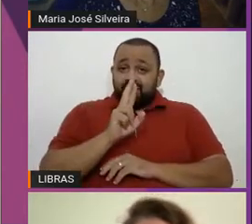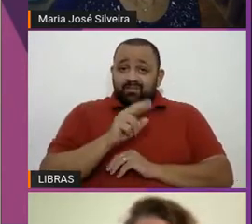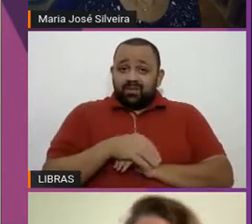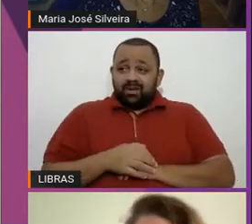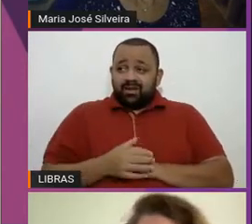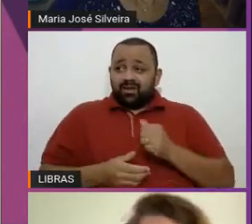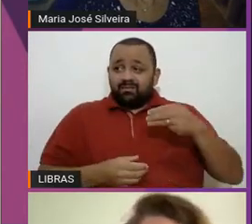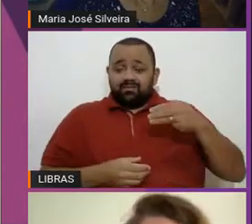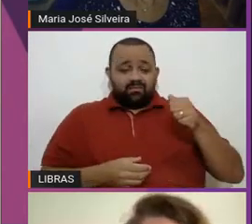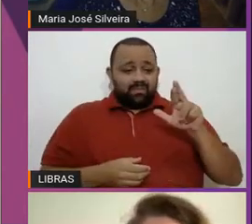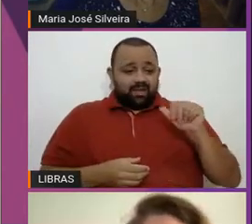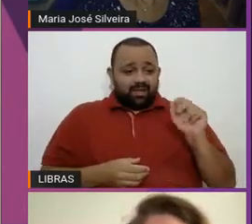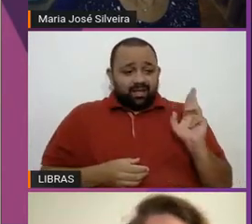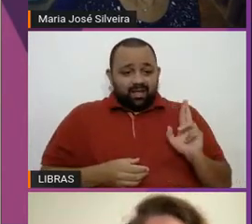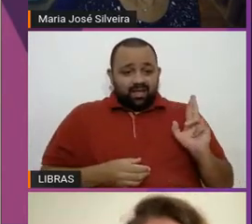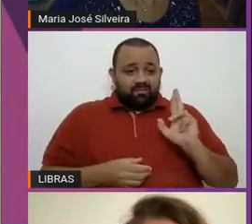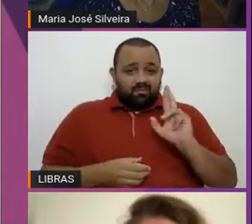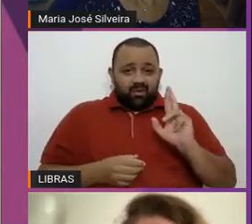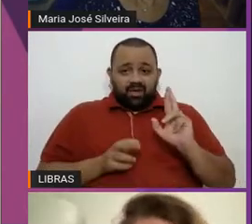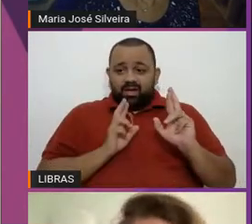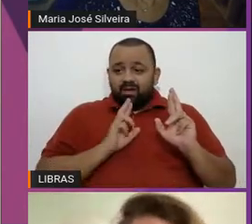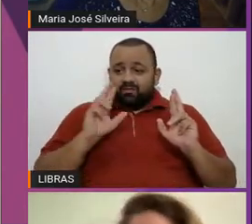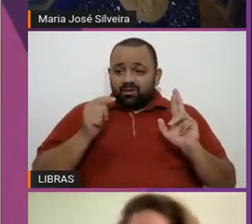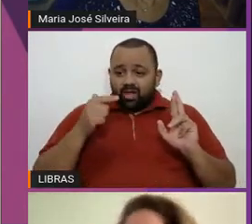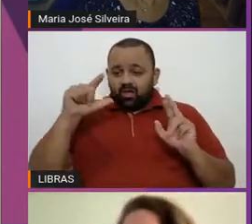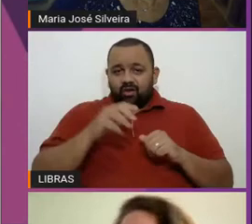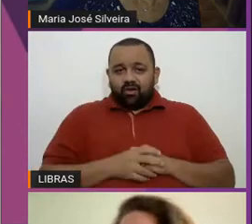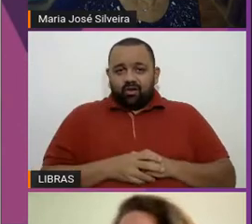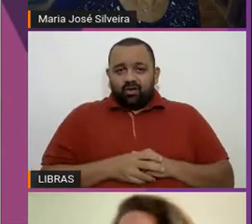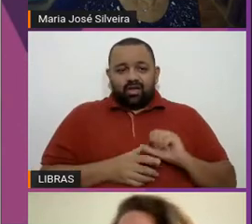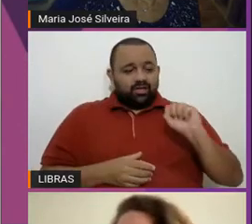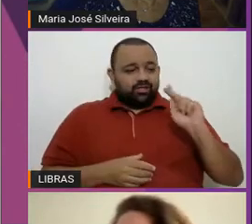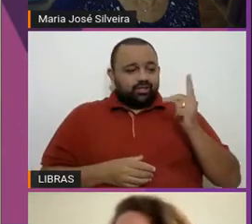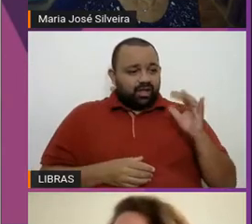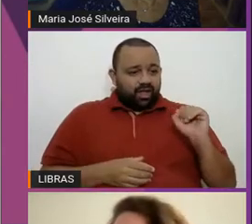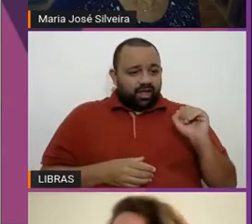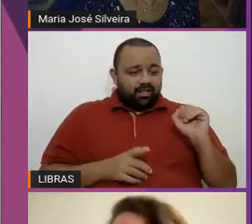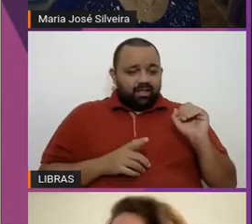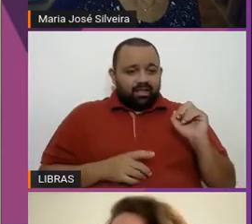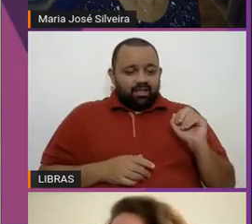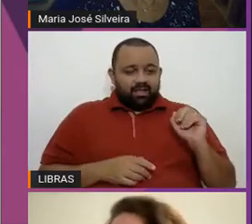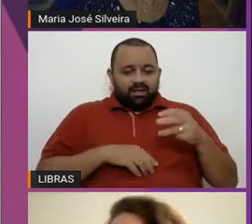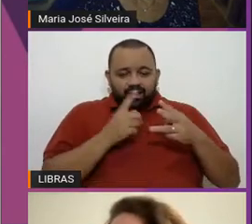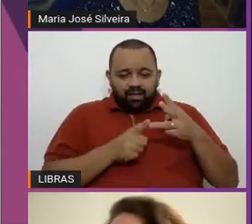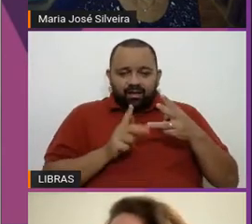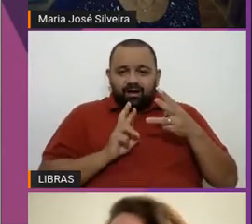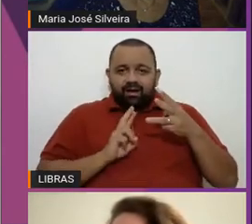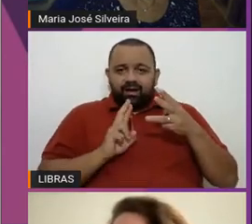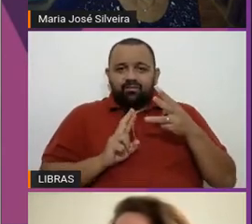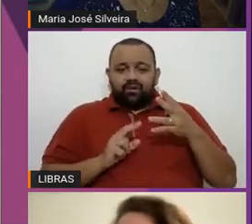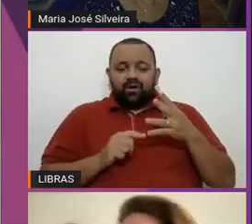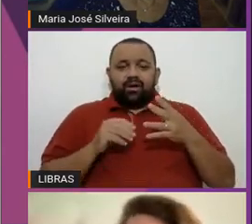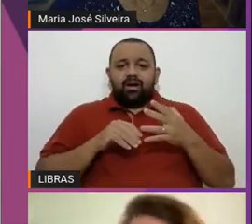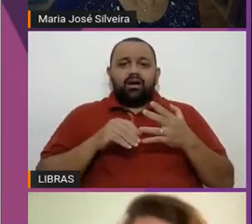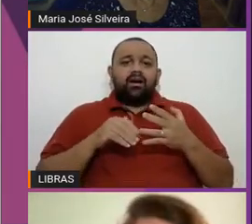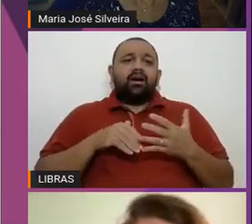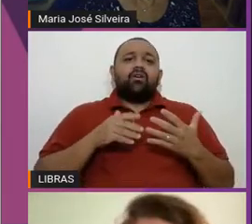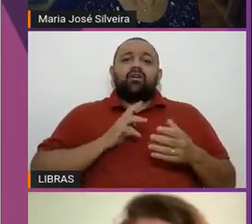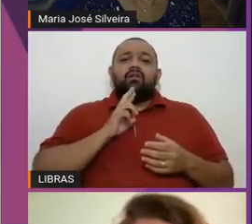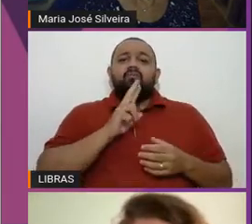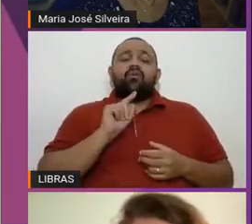aí é Maria José responde a minha resposta vira outra aí eu vou virando a Sheila e eu tenho uma terceira resposta agora já não sei te